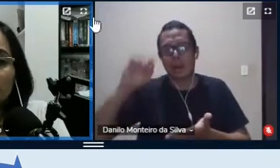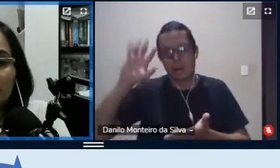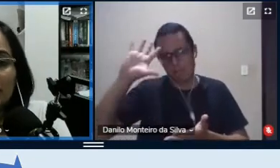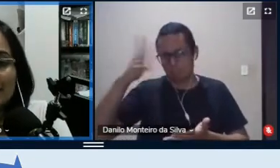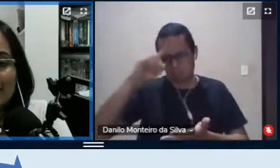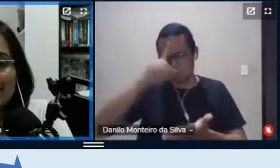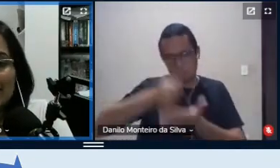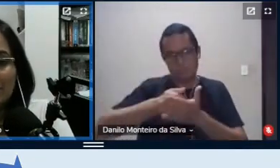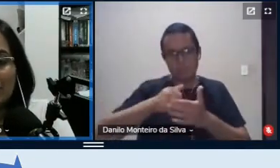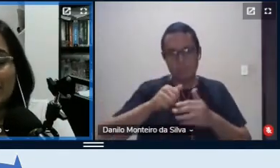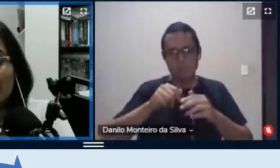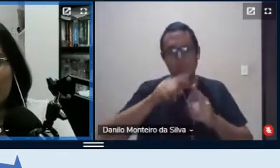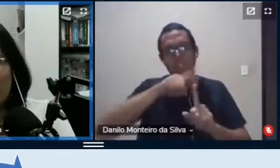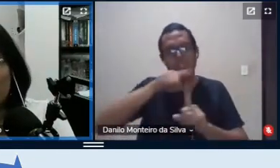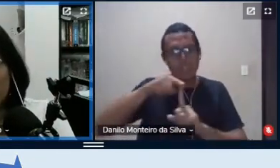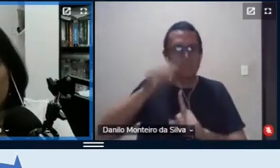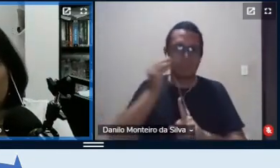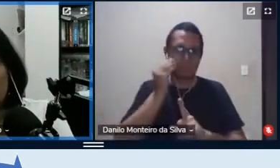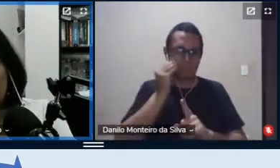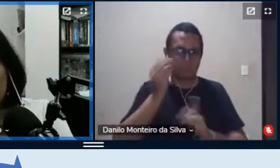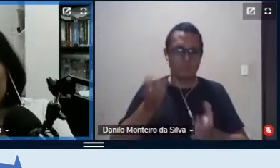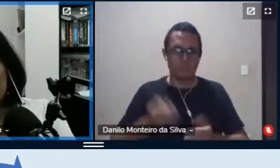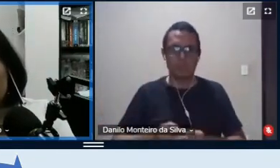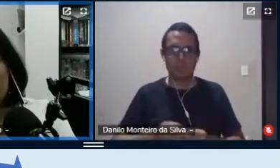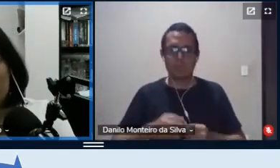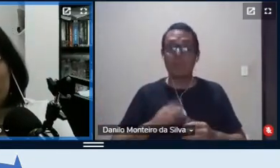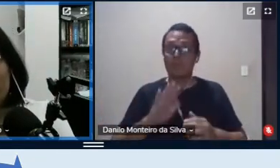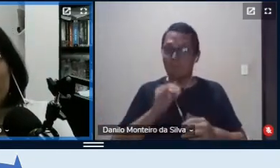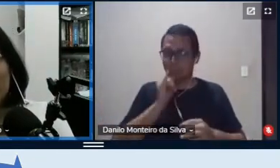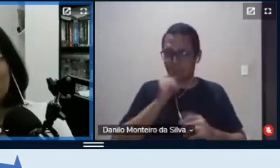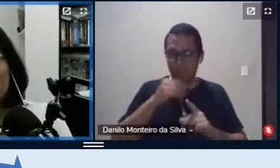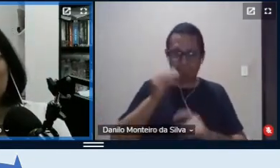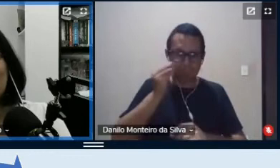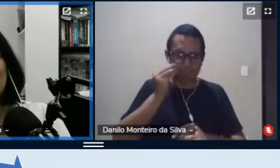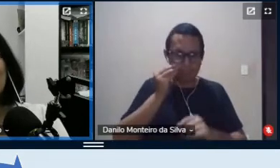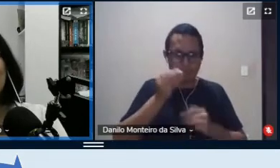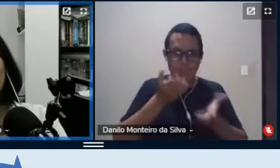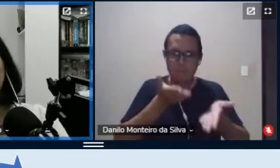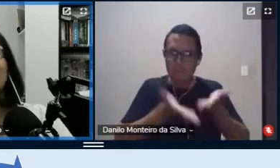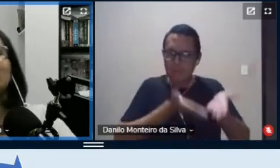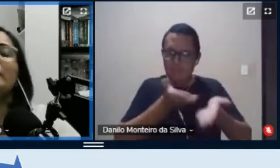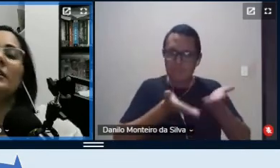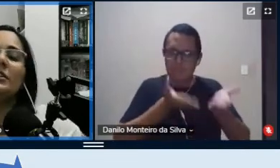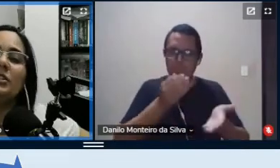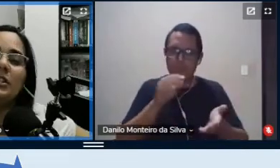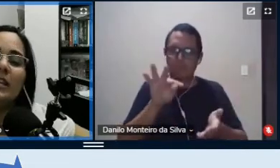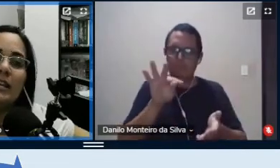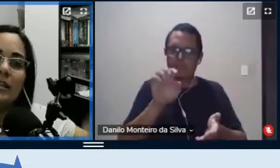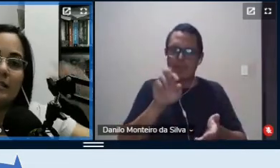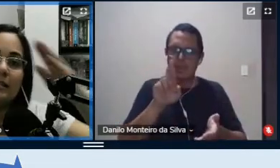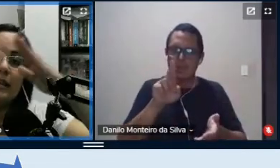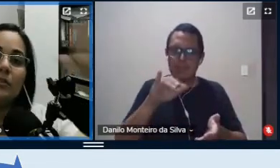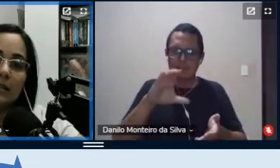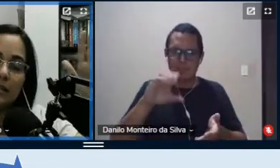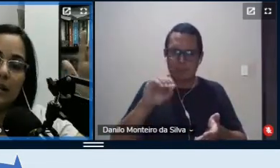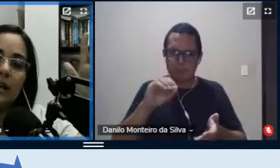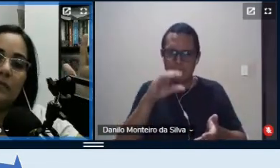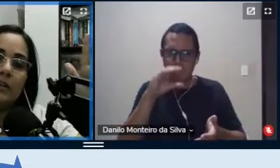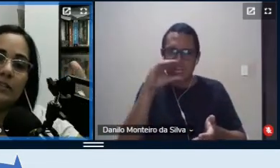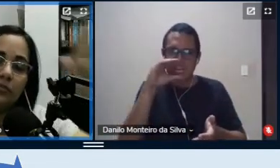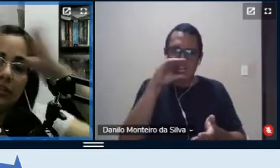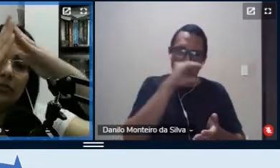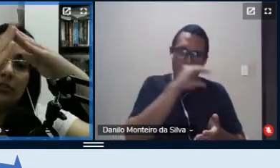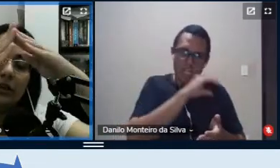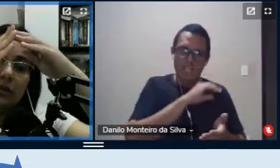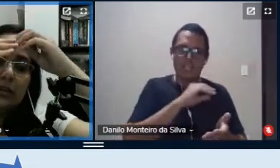Quando a gente faz ensaios de tratamento térmico, né? Que a gente falou, que é aquele tratamento que a gente esquenta o